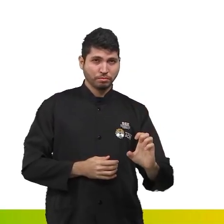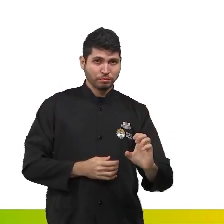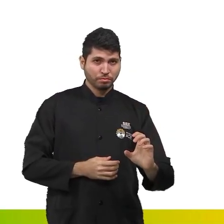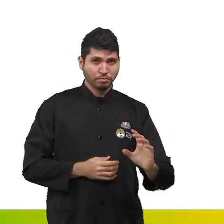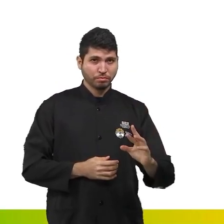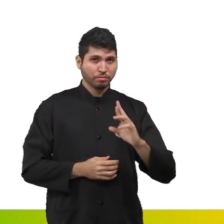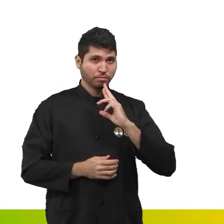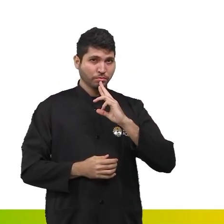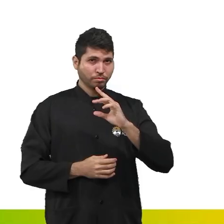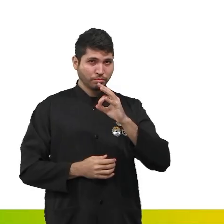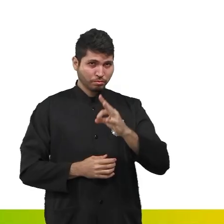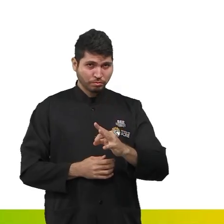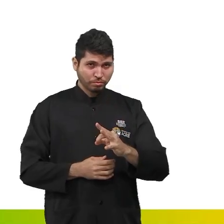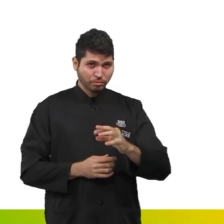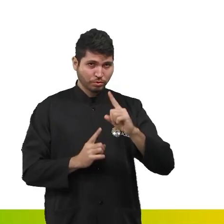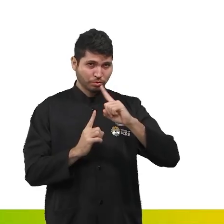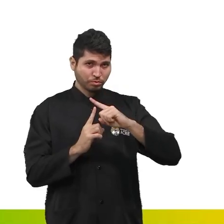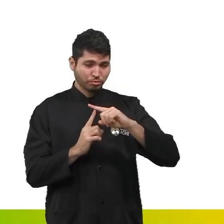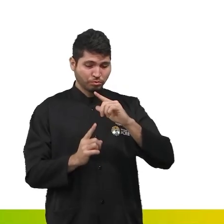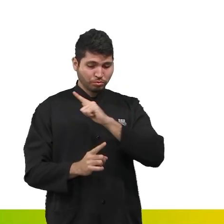essa forma de governo?